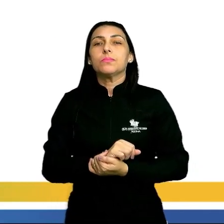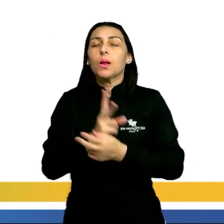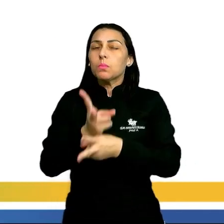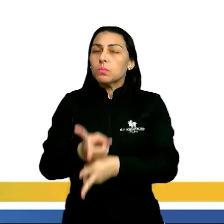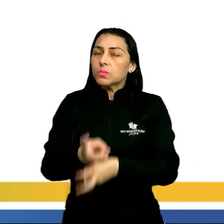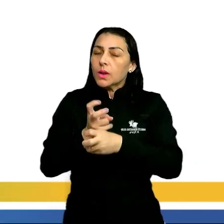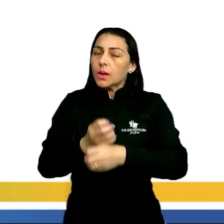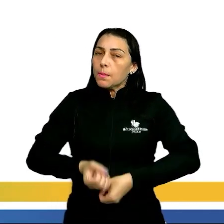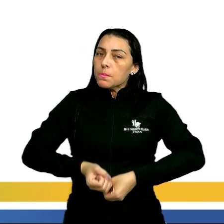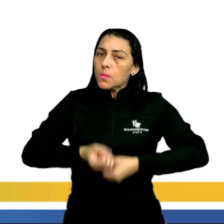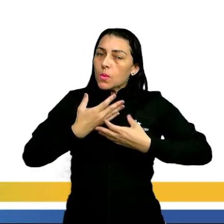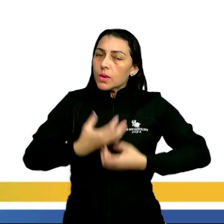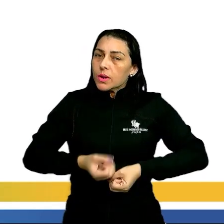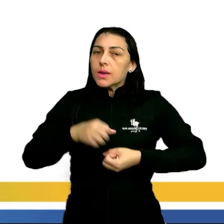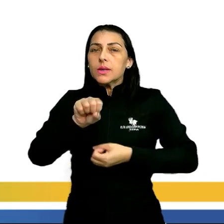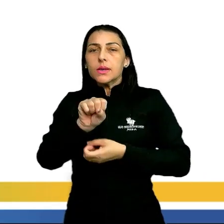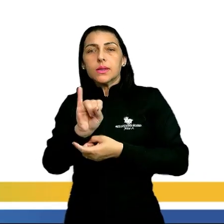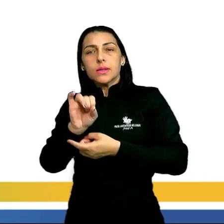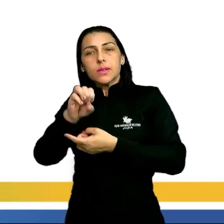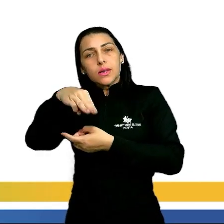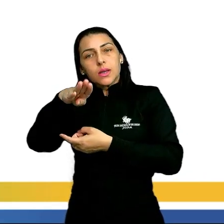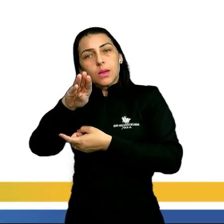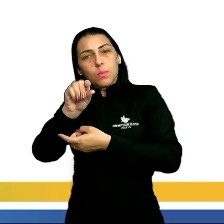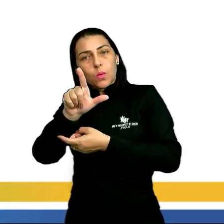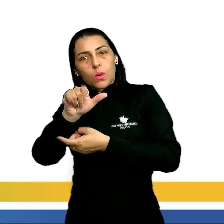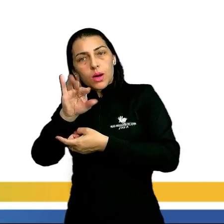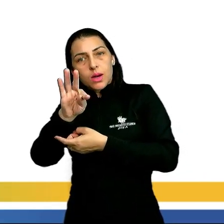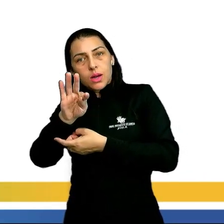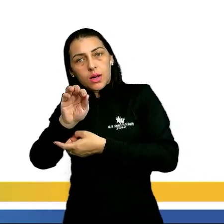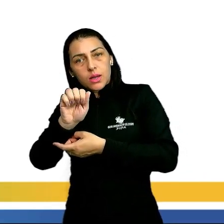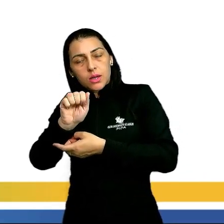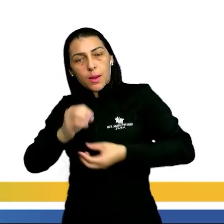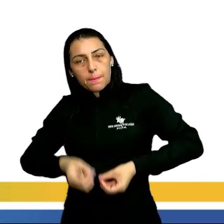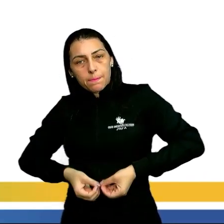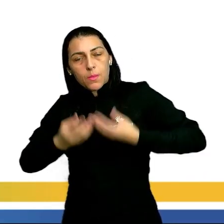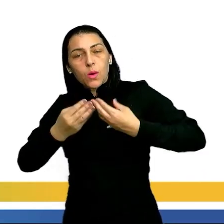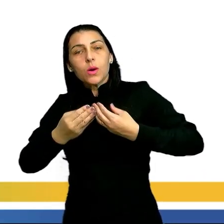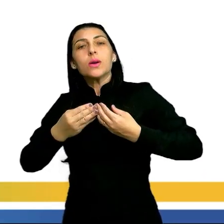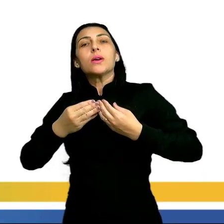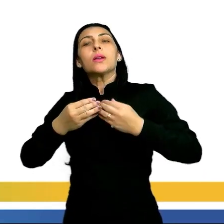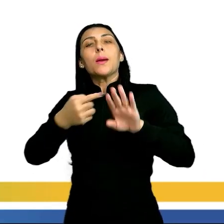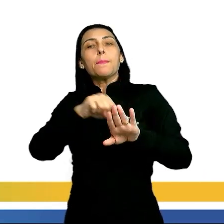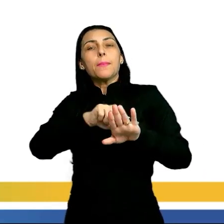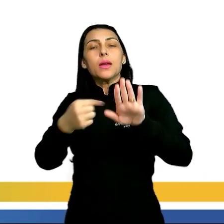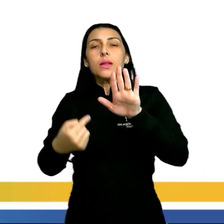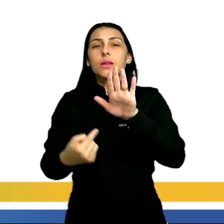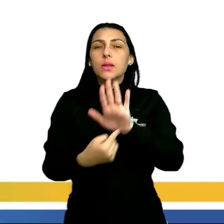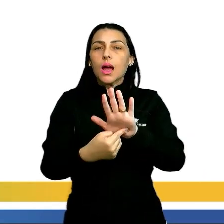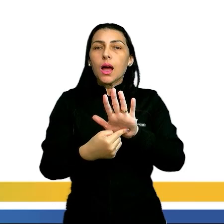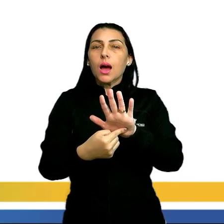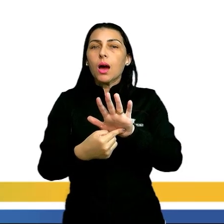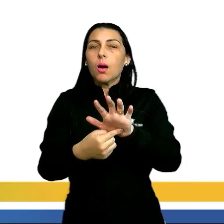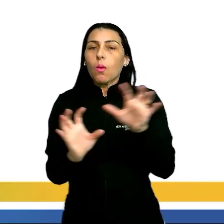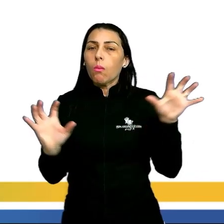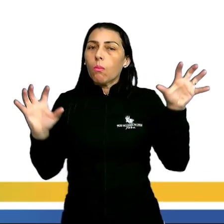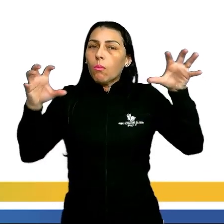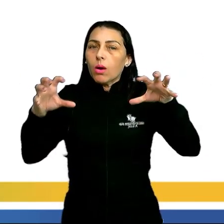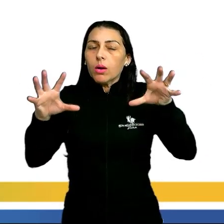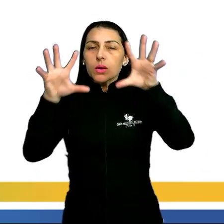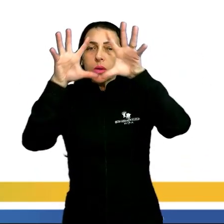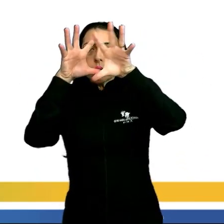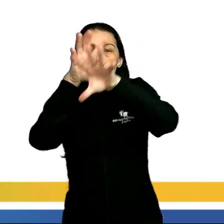resgate da poesia simbolista manifesta em metáforas como um monstro de escuridão